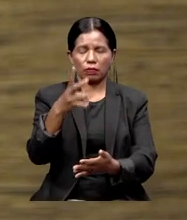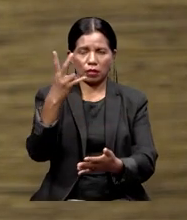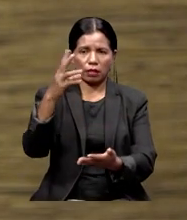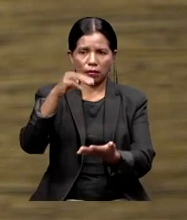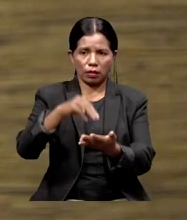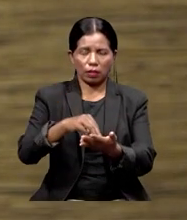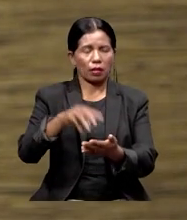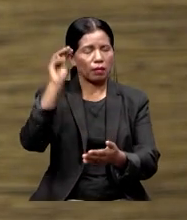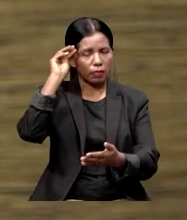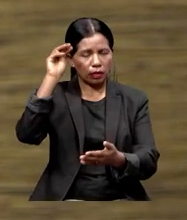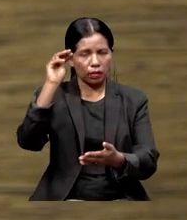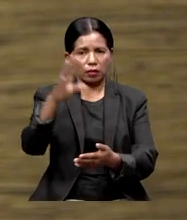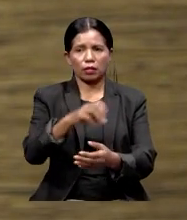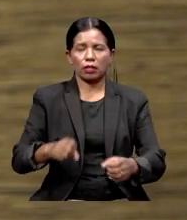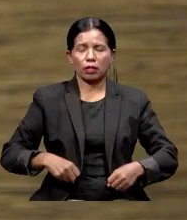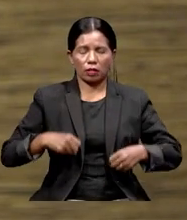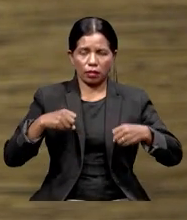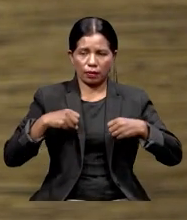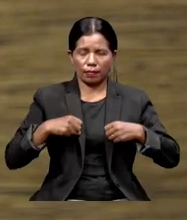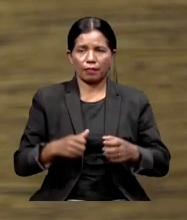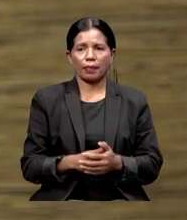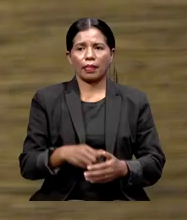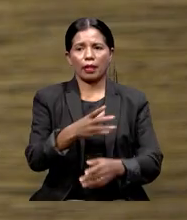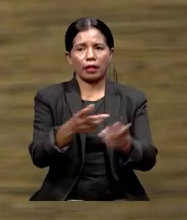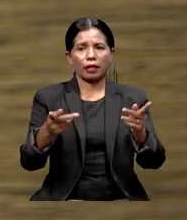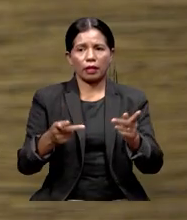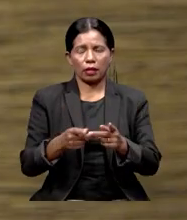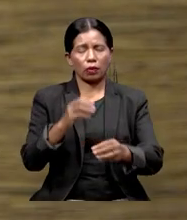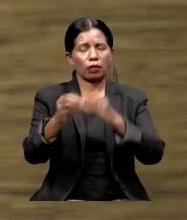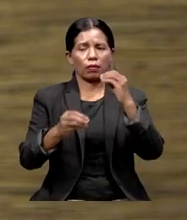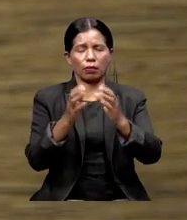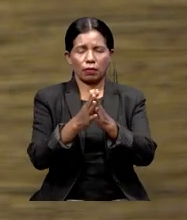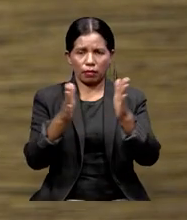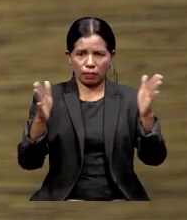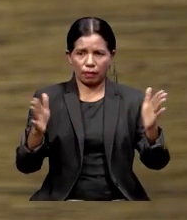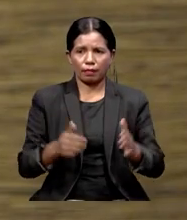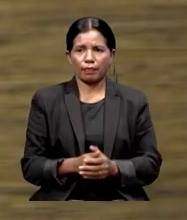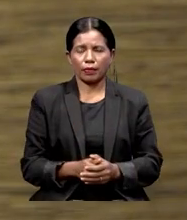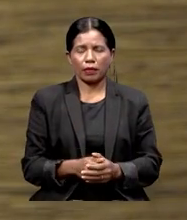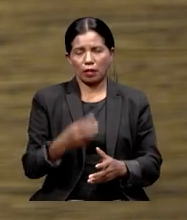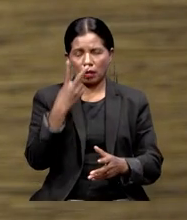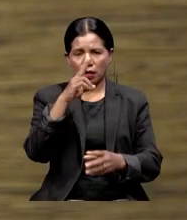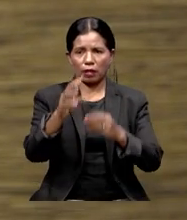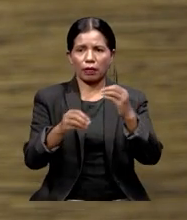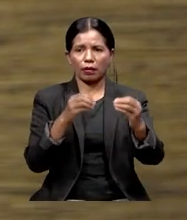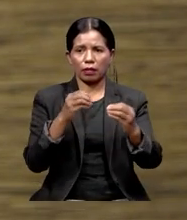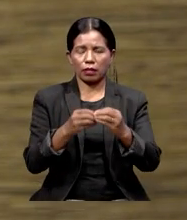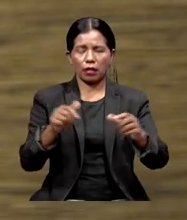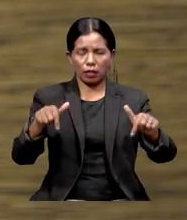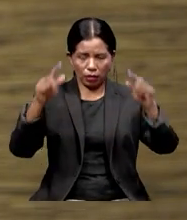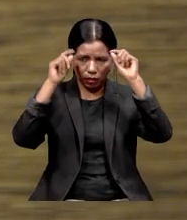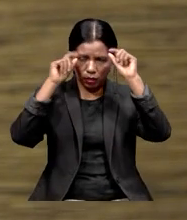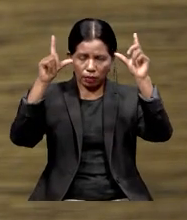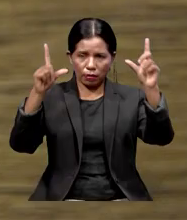development assistance across various sectors, with a significant portion dedicated to strengthening Timor-Leste's